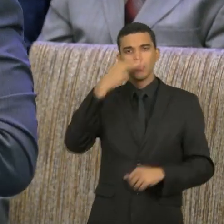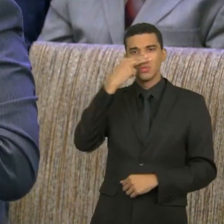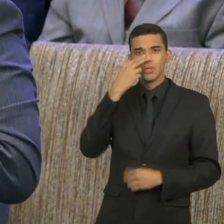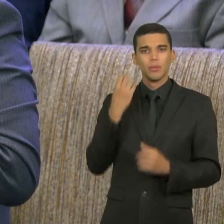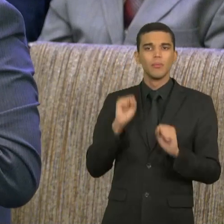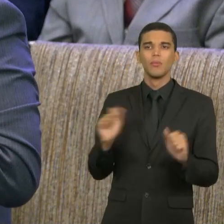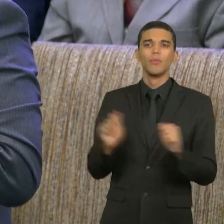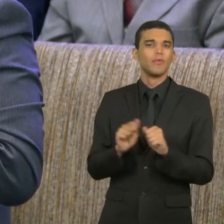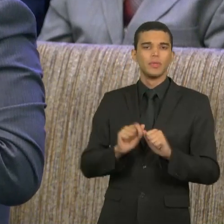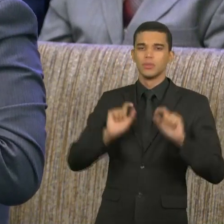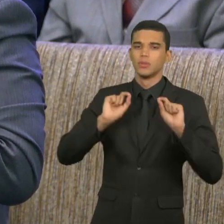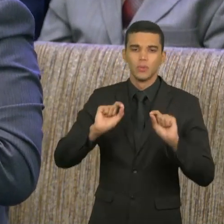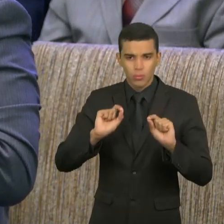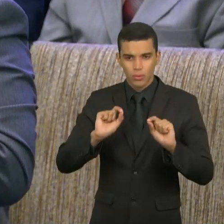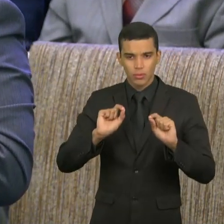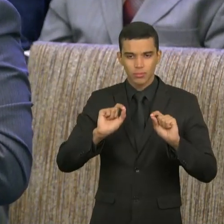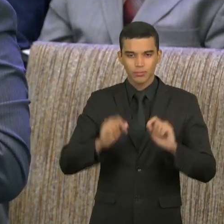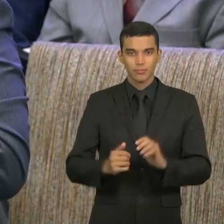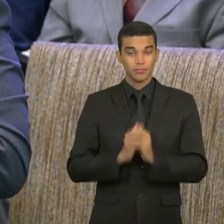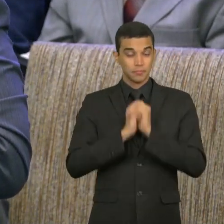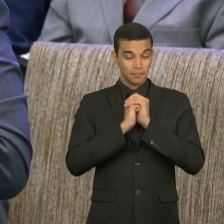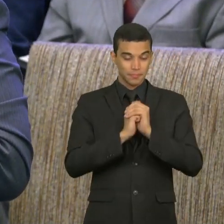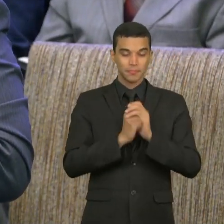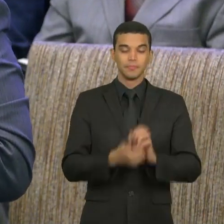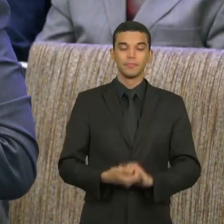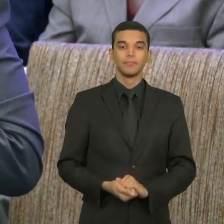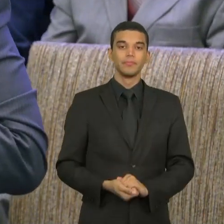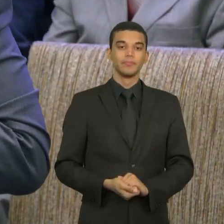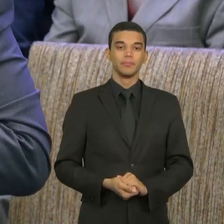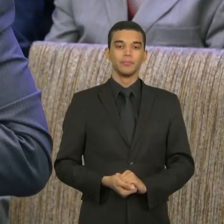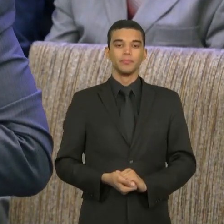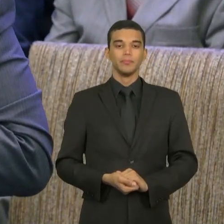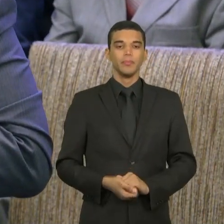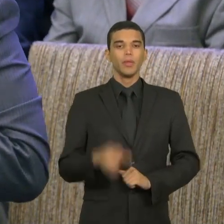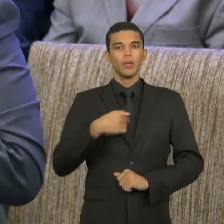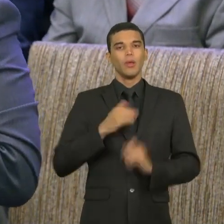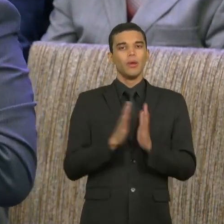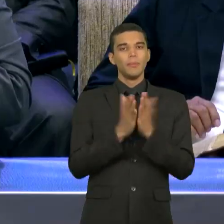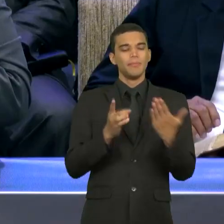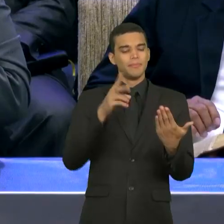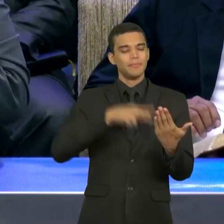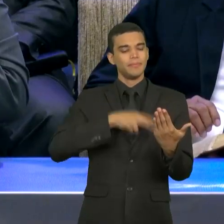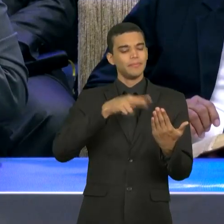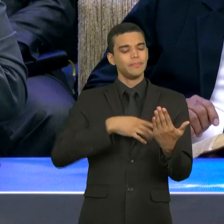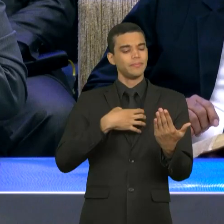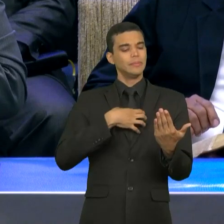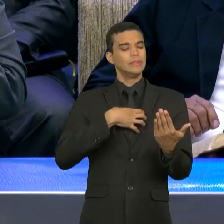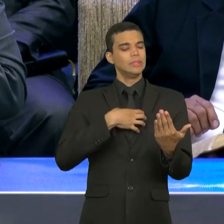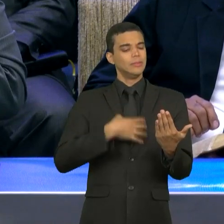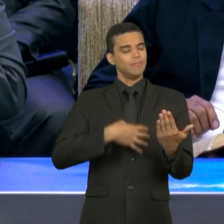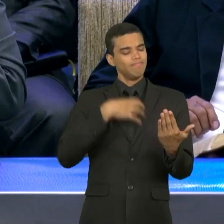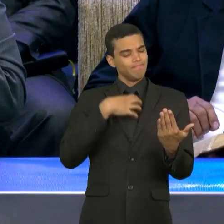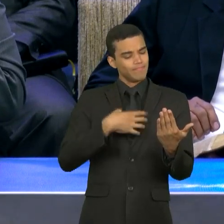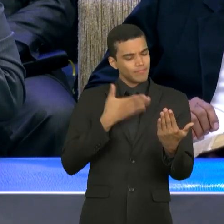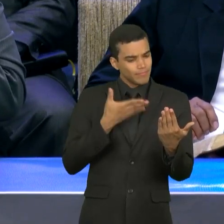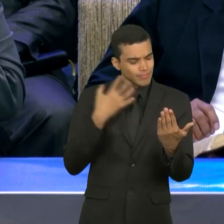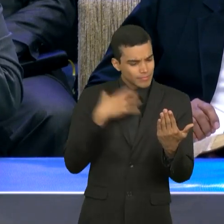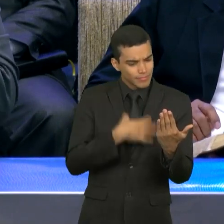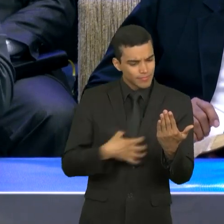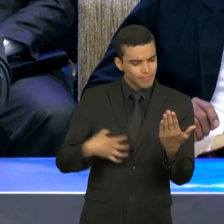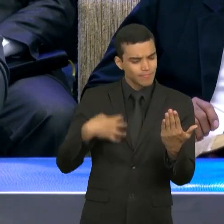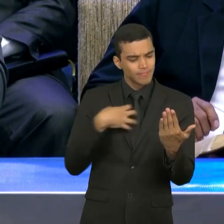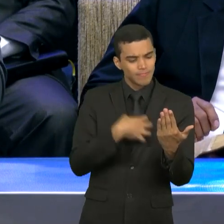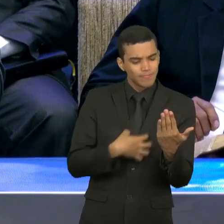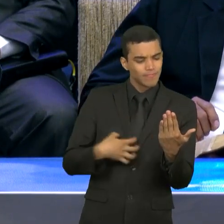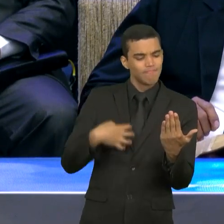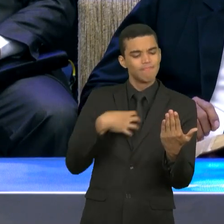amados irmãos essa palavra incomodou muito meu coração para vos trazer